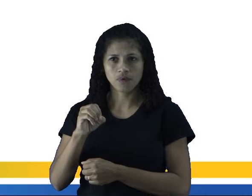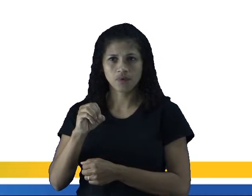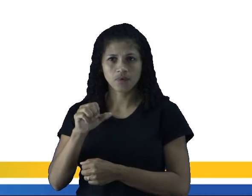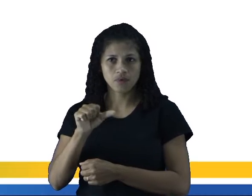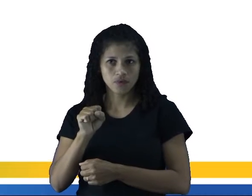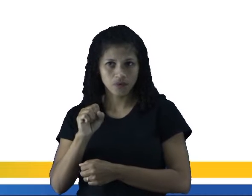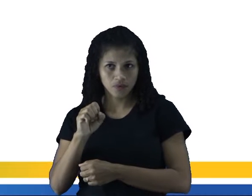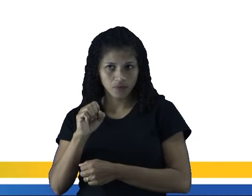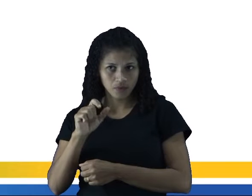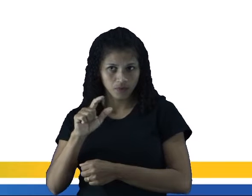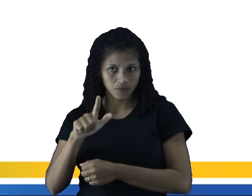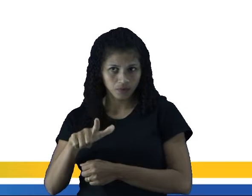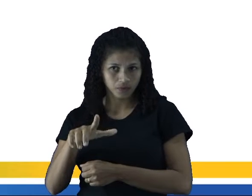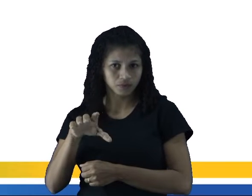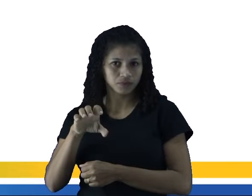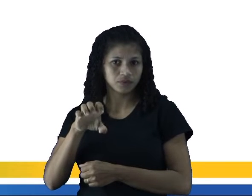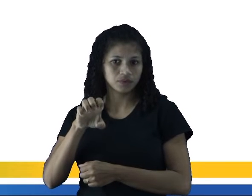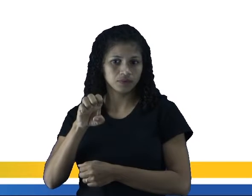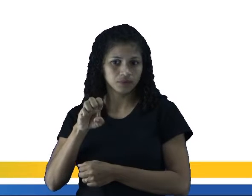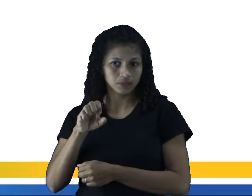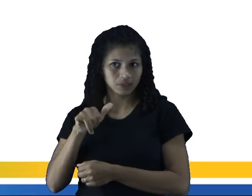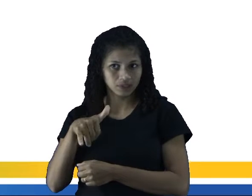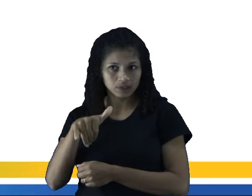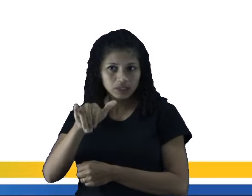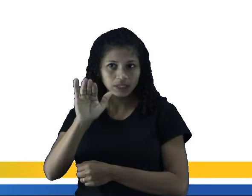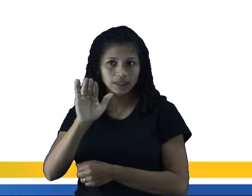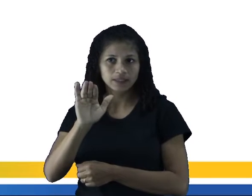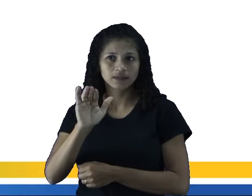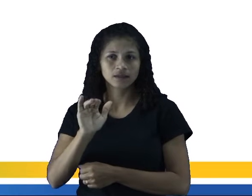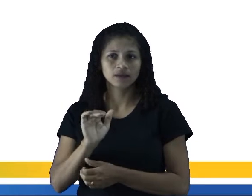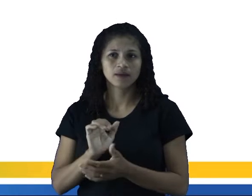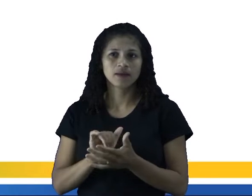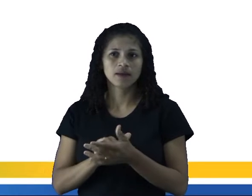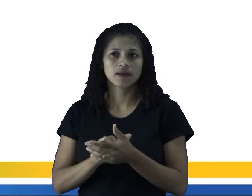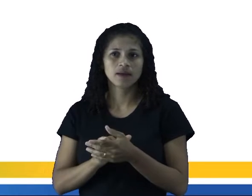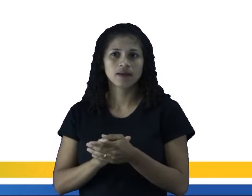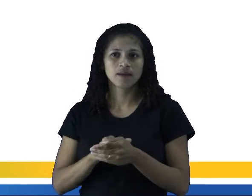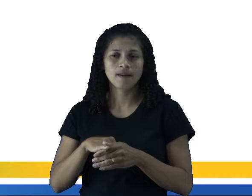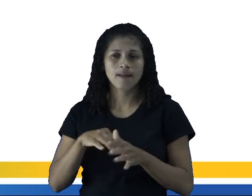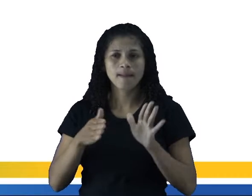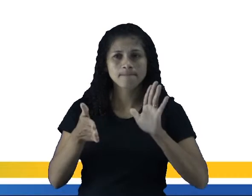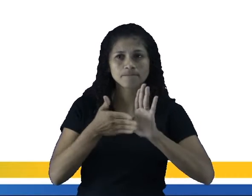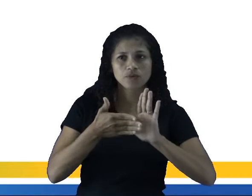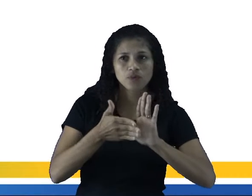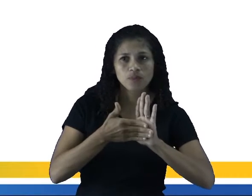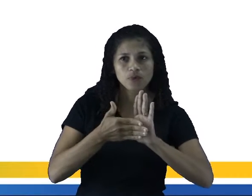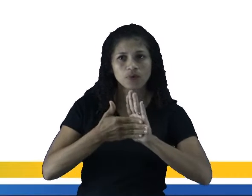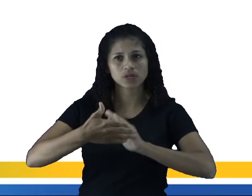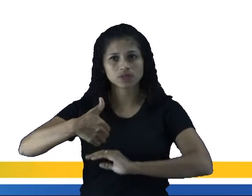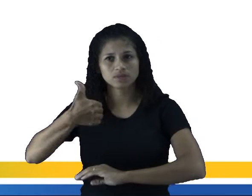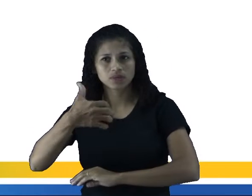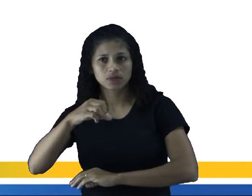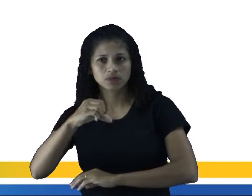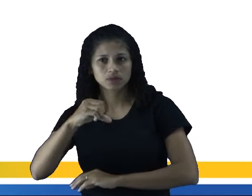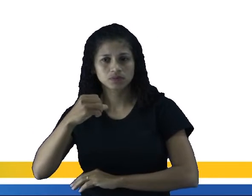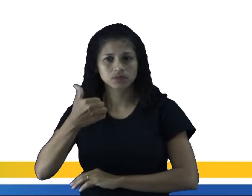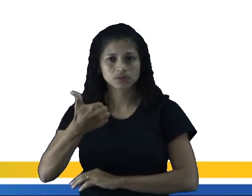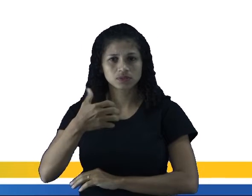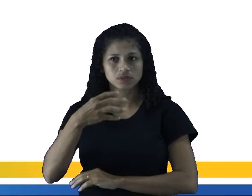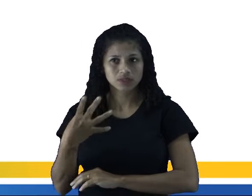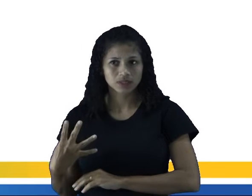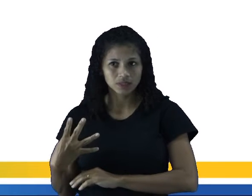ele colocou o sequenciamento ali da tabela periódica em ordem do número atômico e não